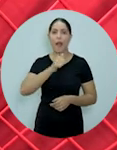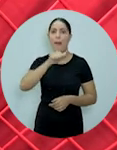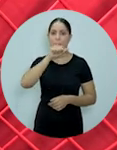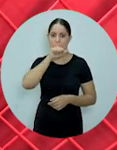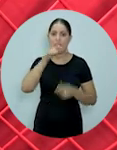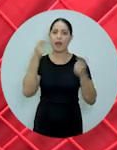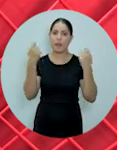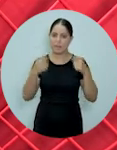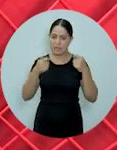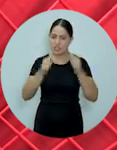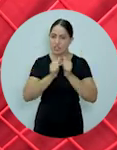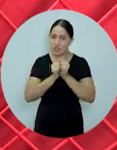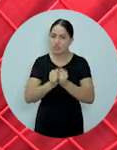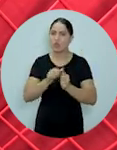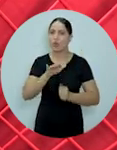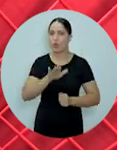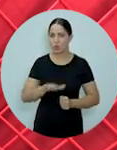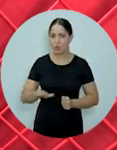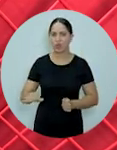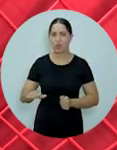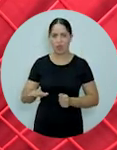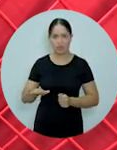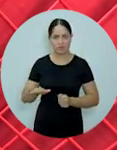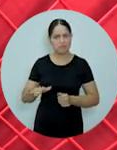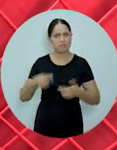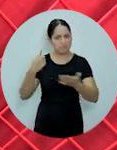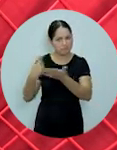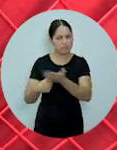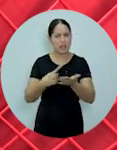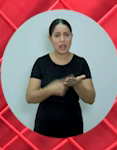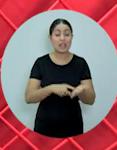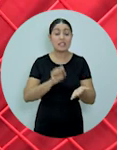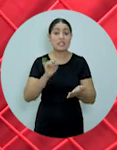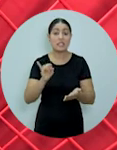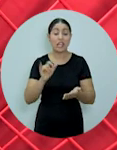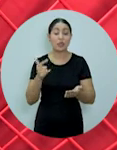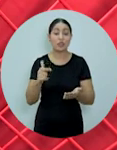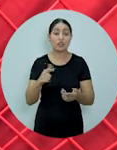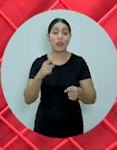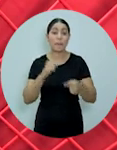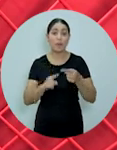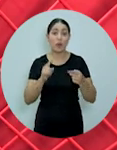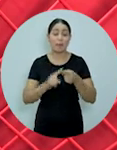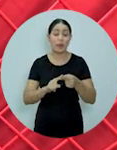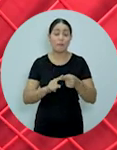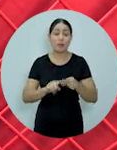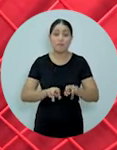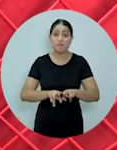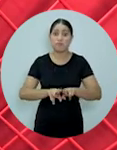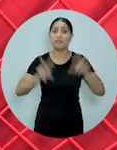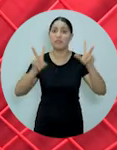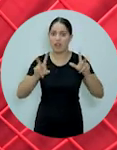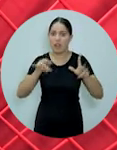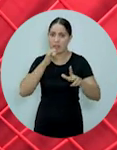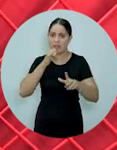mãe deve sim cumprir o acordo se não houver problema maior, se não houver qualquer discussão para além de uma